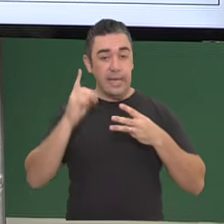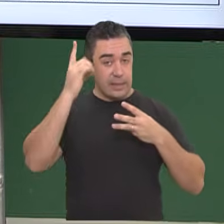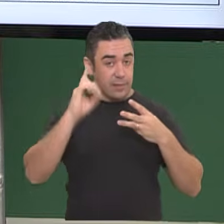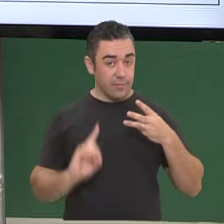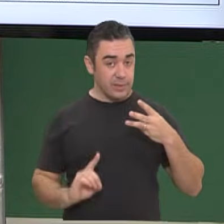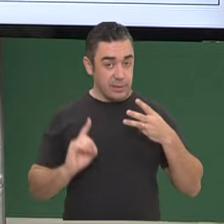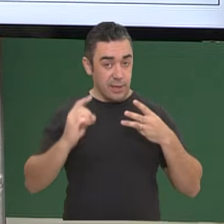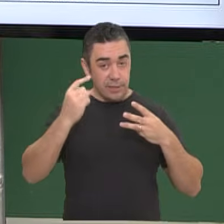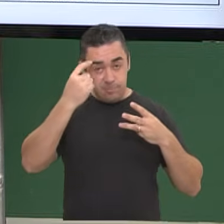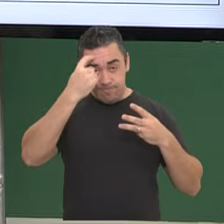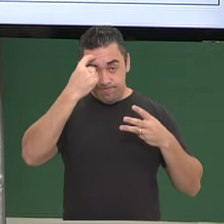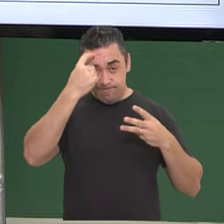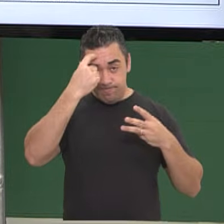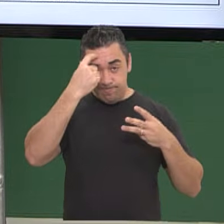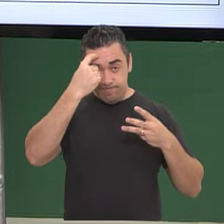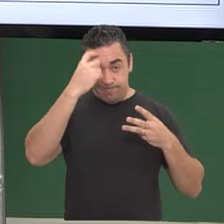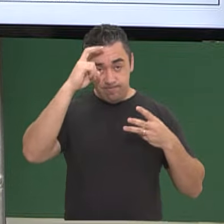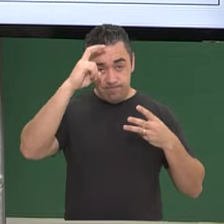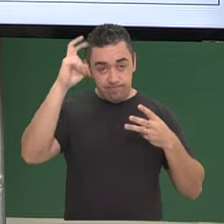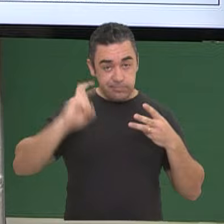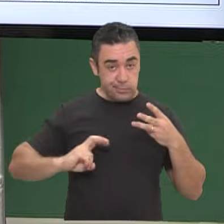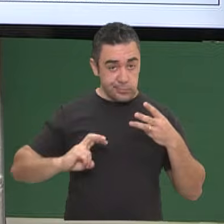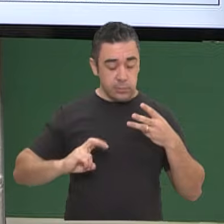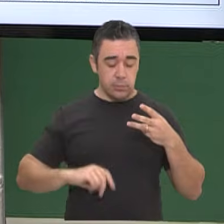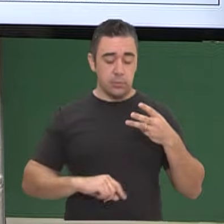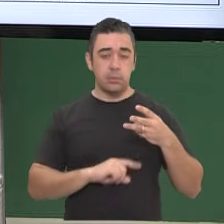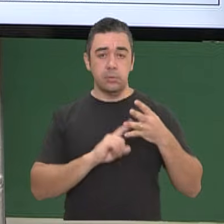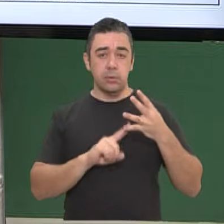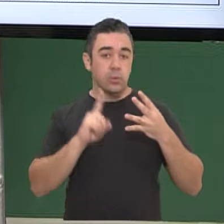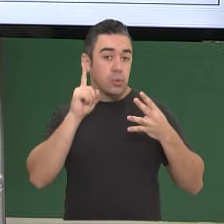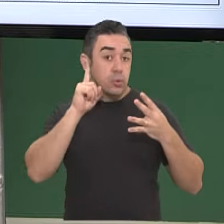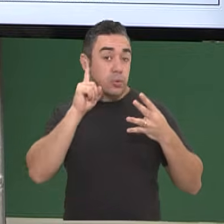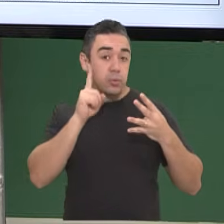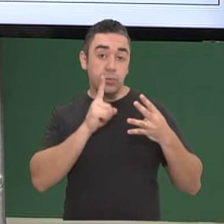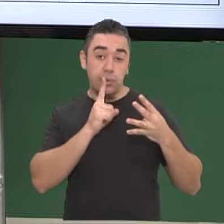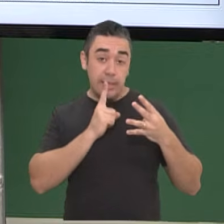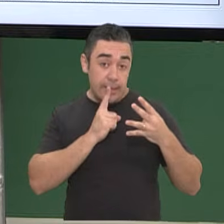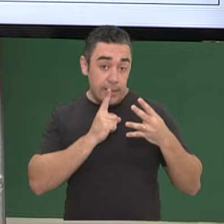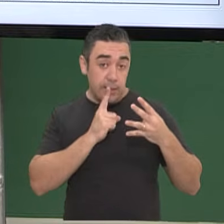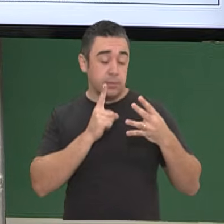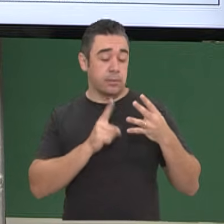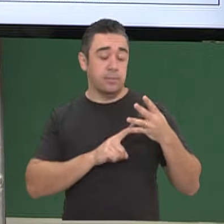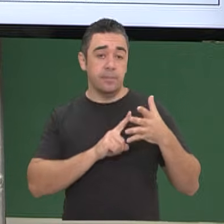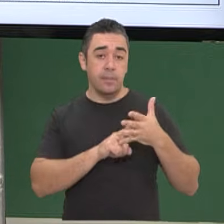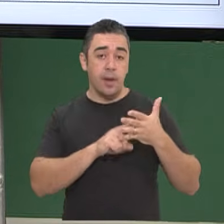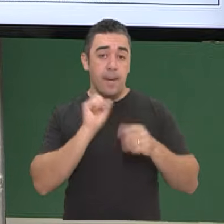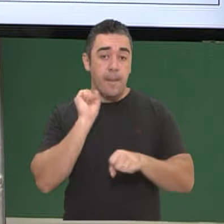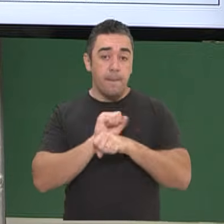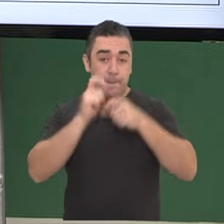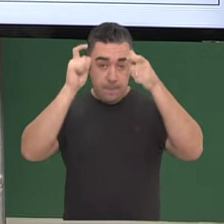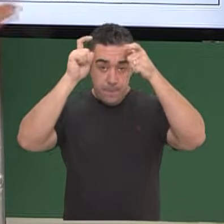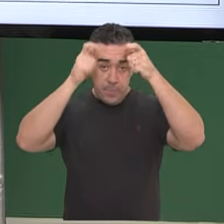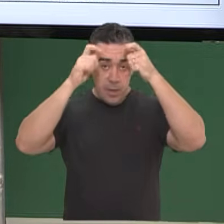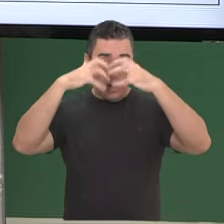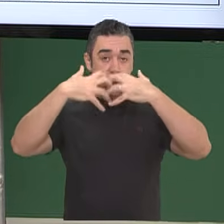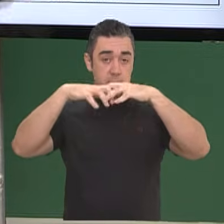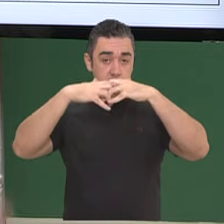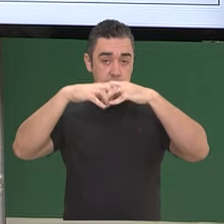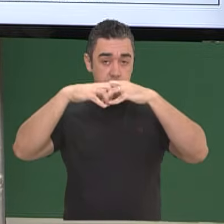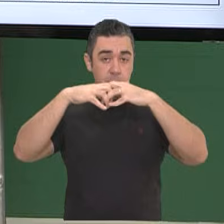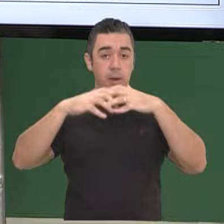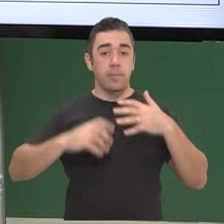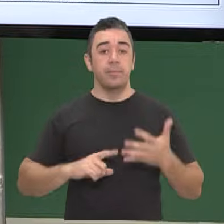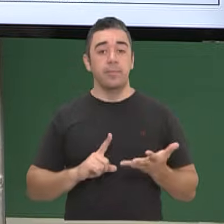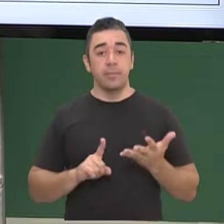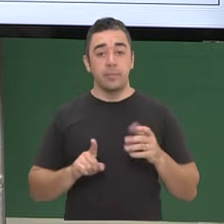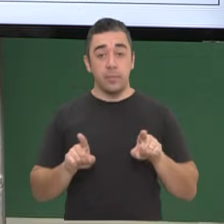mental, né, pode vir a ocorrer como consequência. Surdez, paralisia cerebral, edema generalizado, que vocês estão vendo na